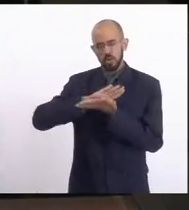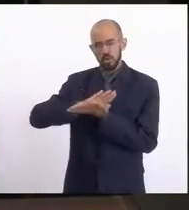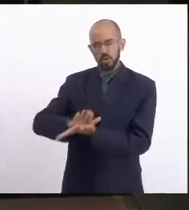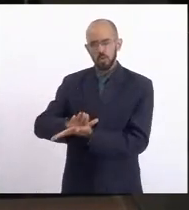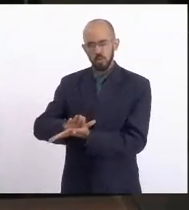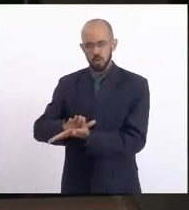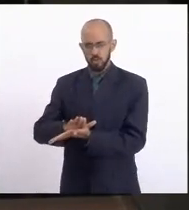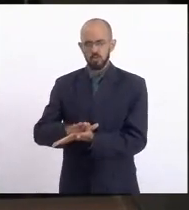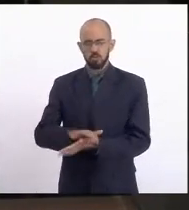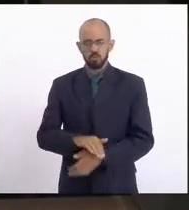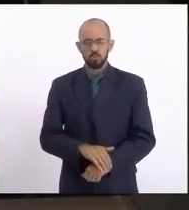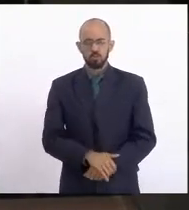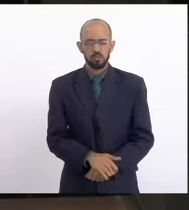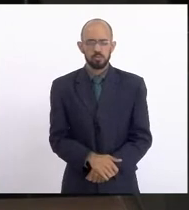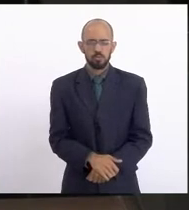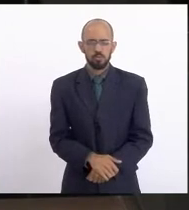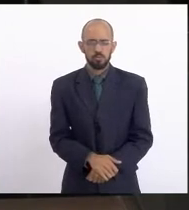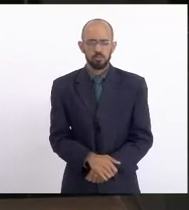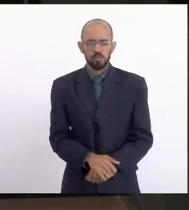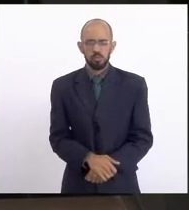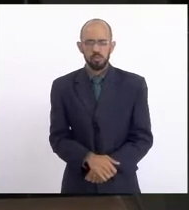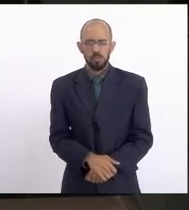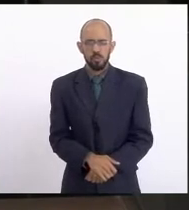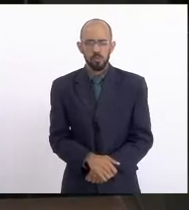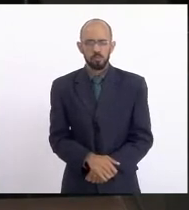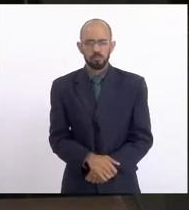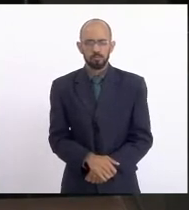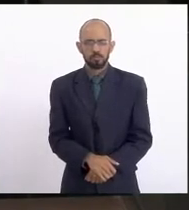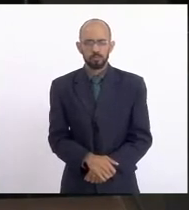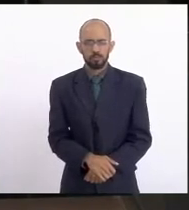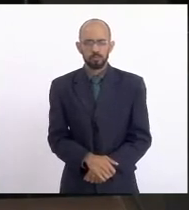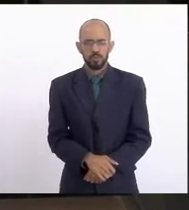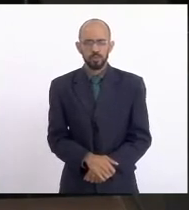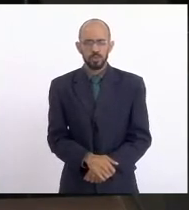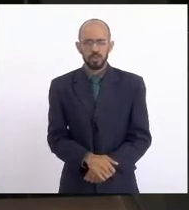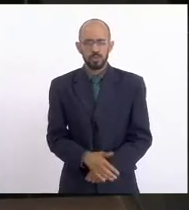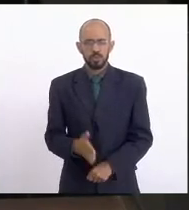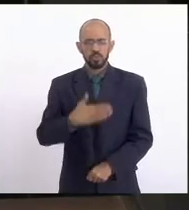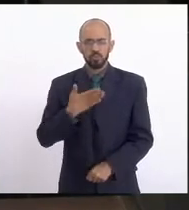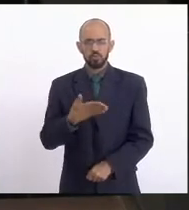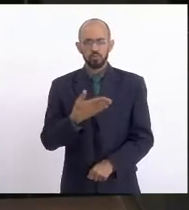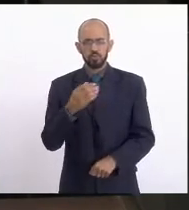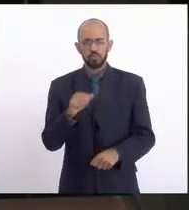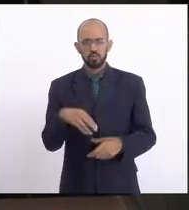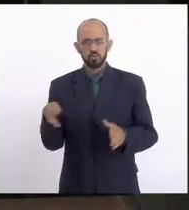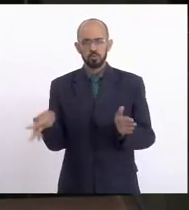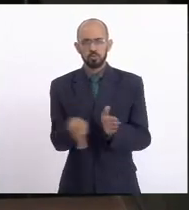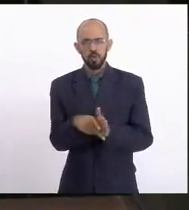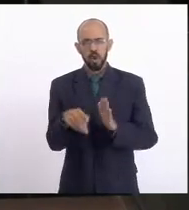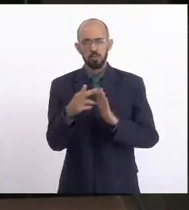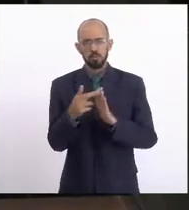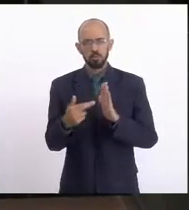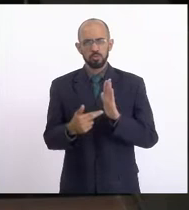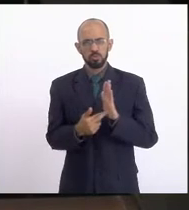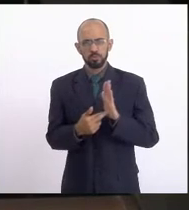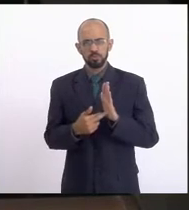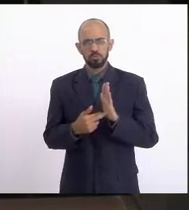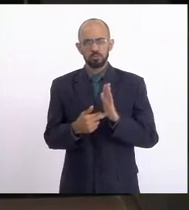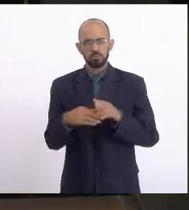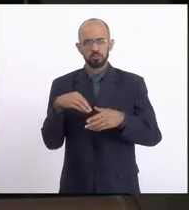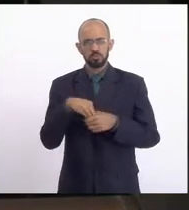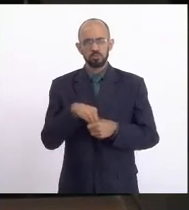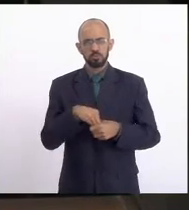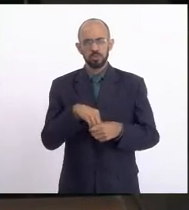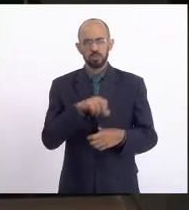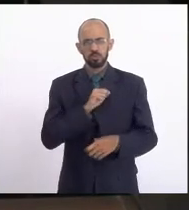covarde, e ao arrepio do próprio regimento interno da Câmara Municipal de São Gonçalo, porque uma matéria não pode